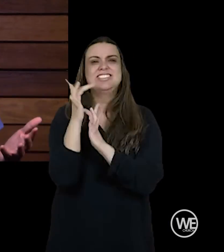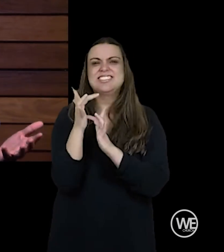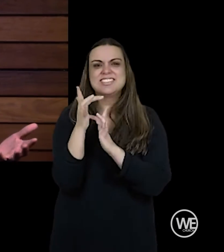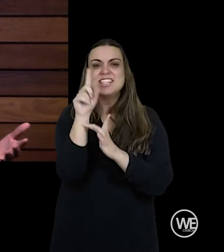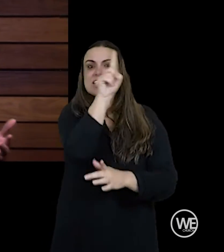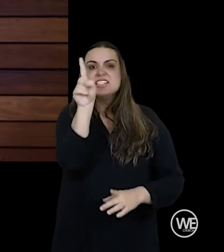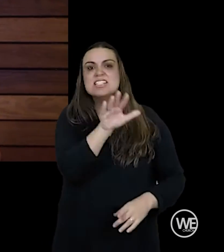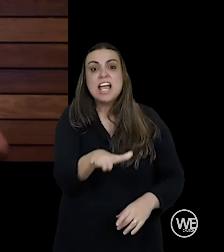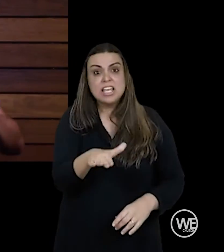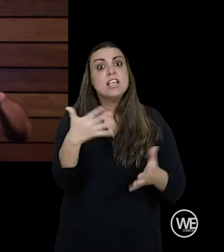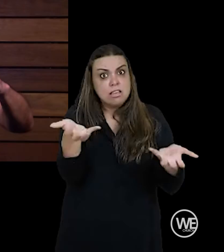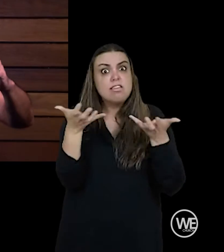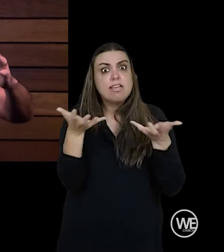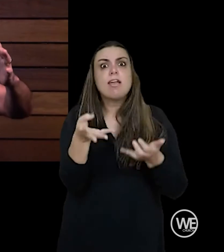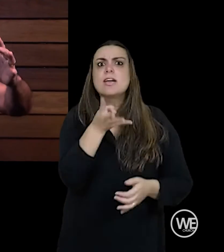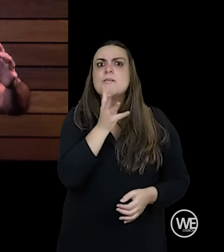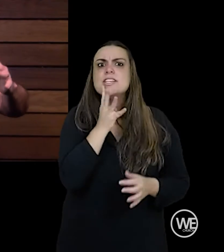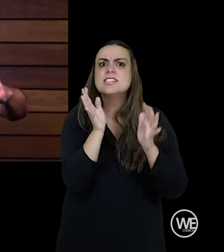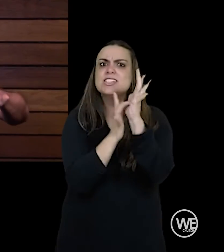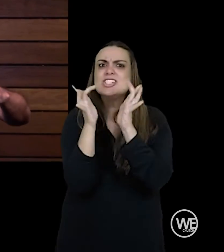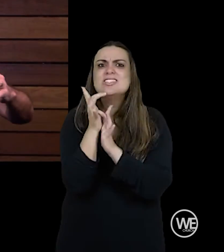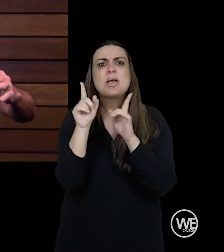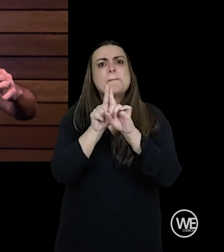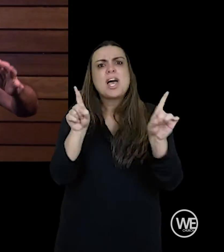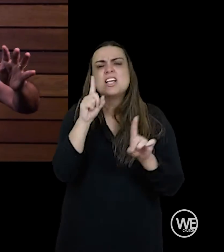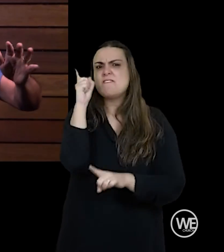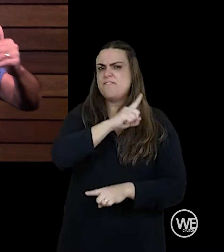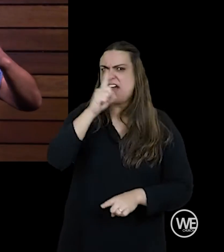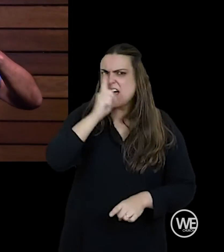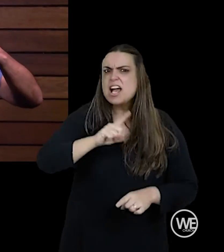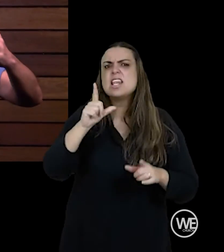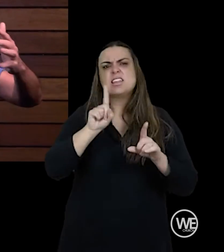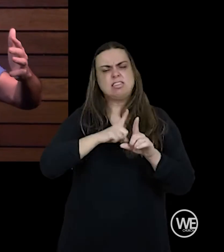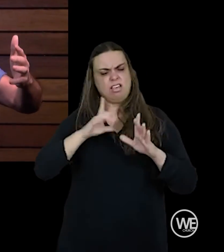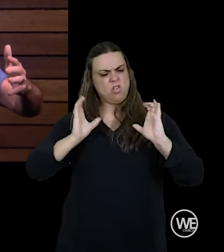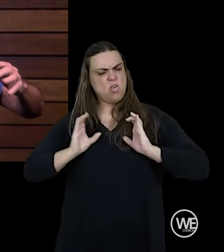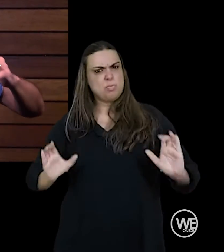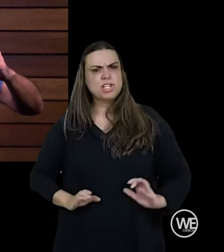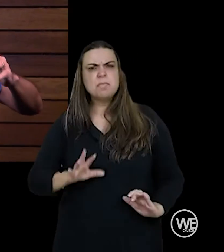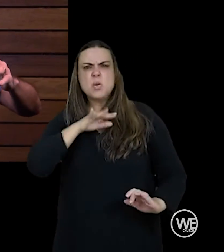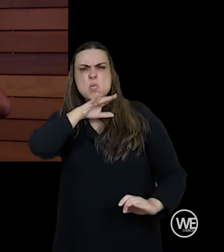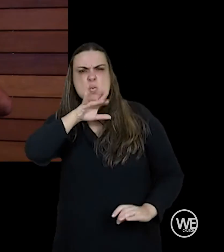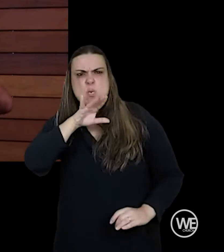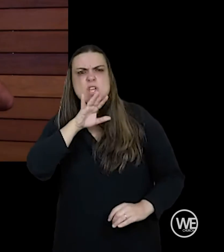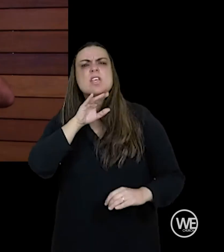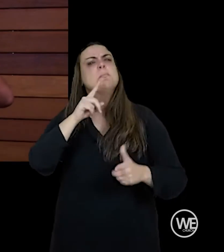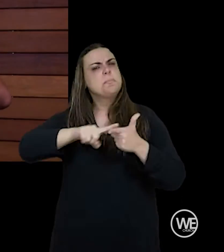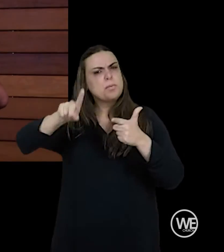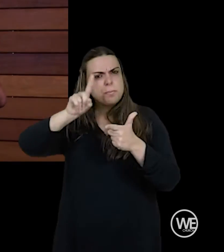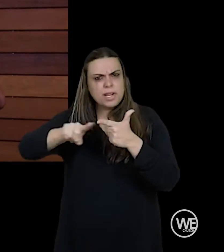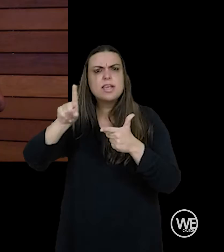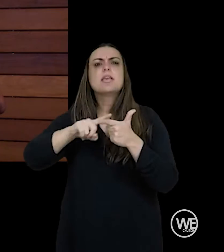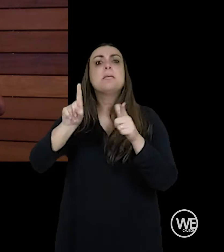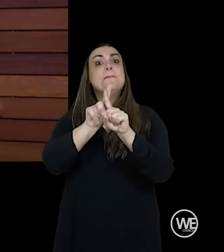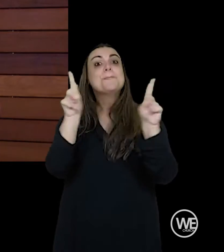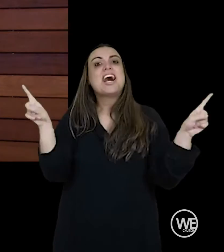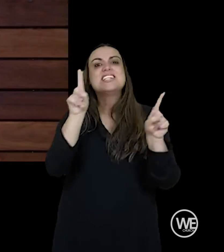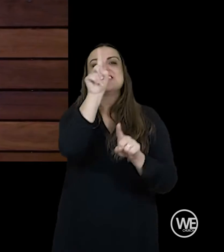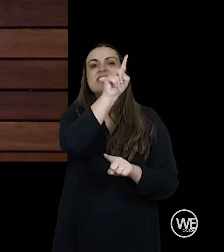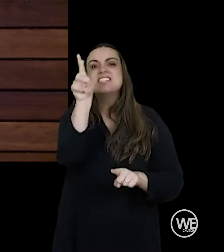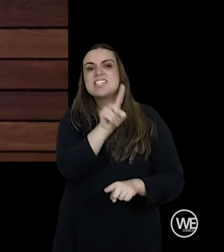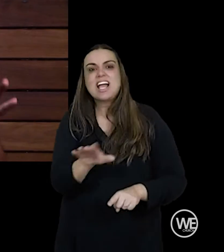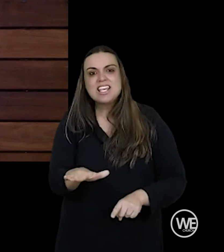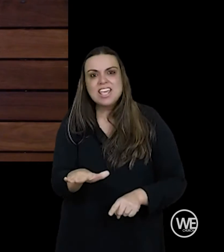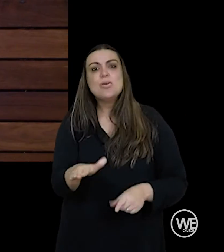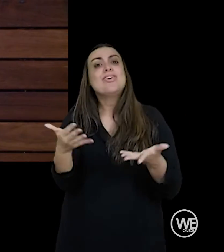de conhecer esse Cristo, mesmo com todas as falhas de caráter dele, com todos os problemas de Zaqueu, aquilo que ele sabia que ele era, a